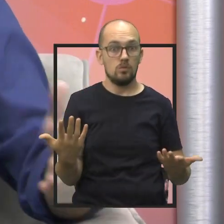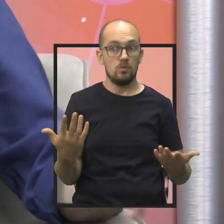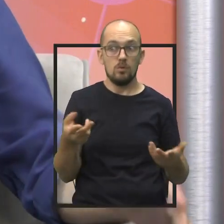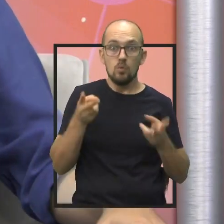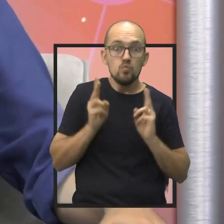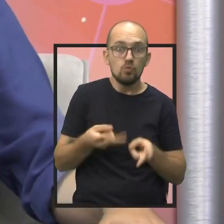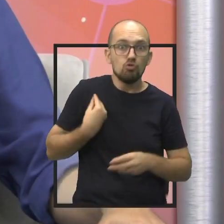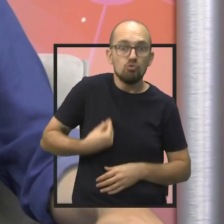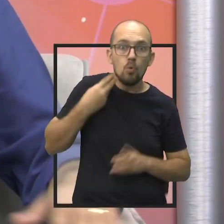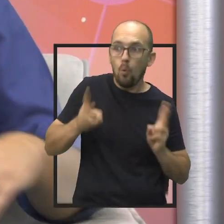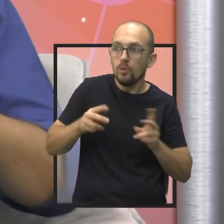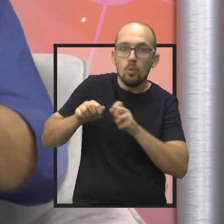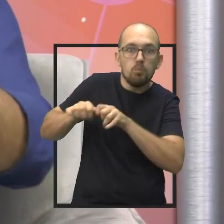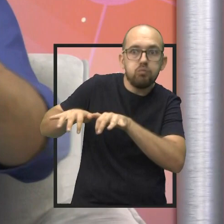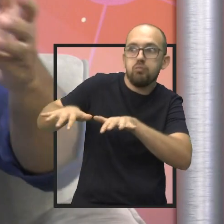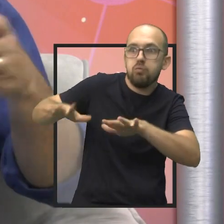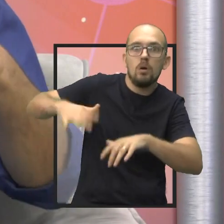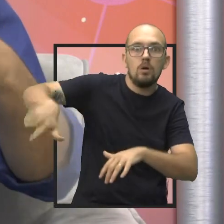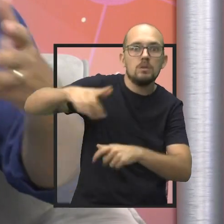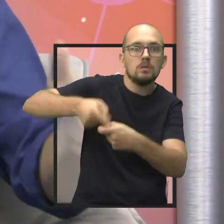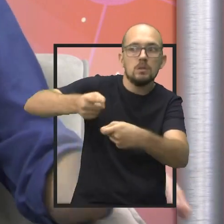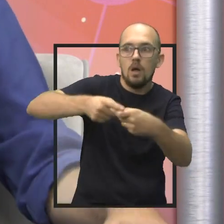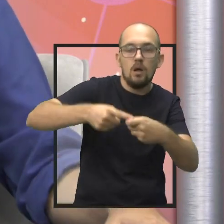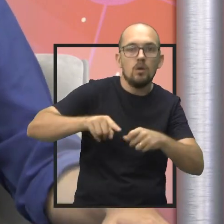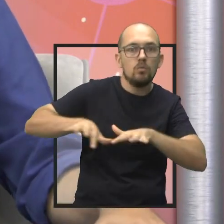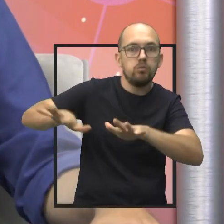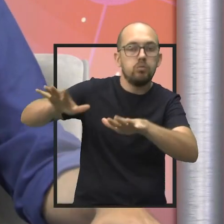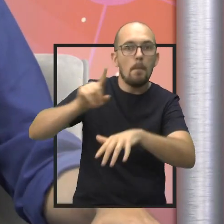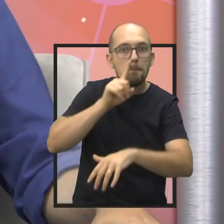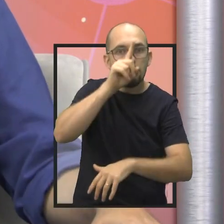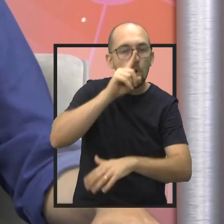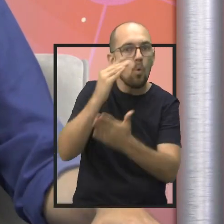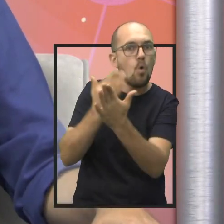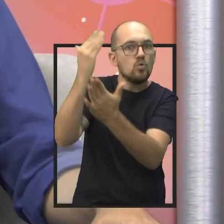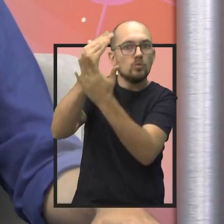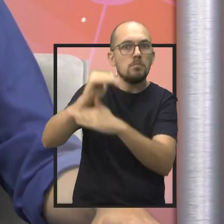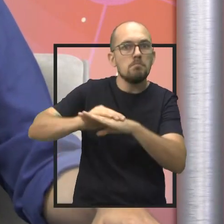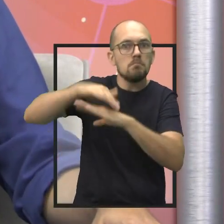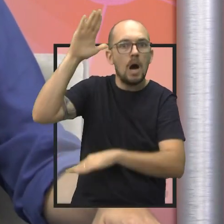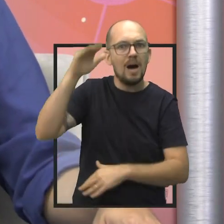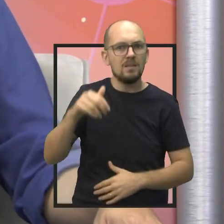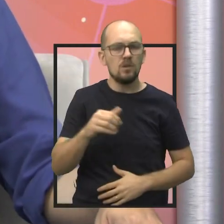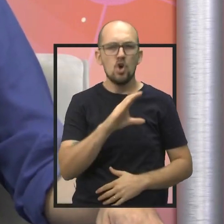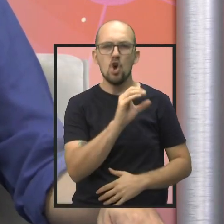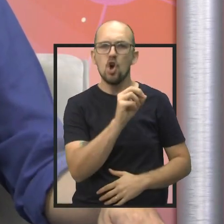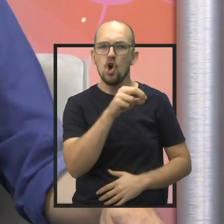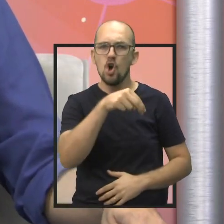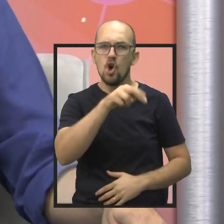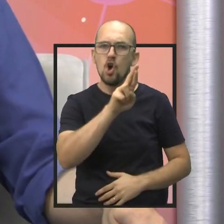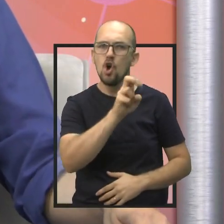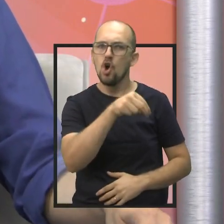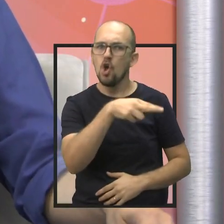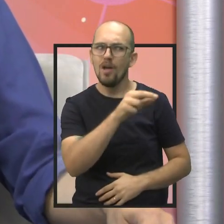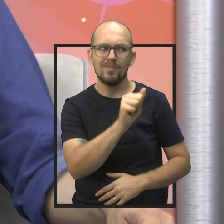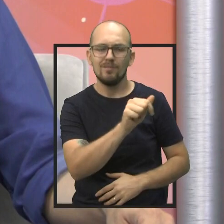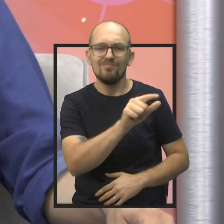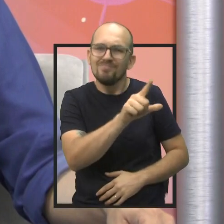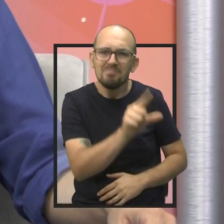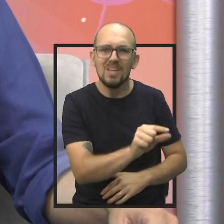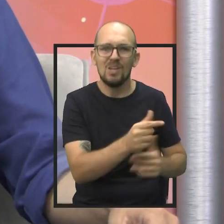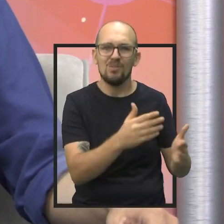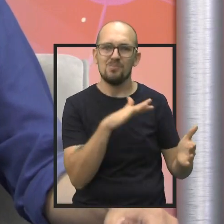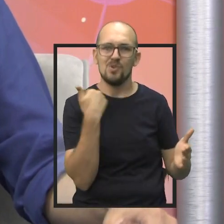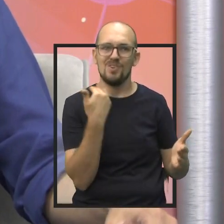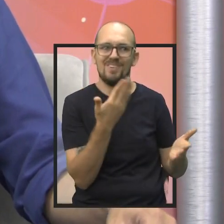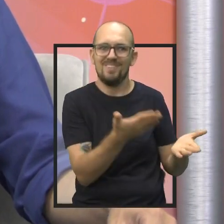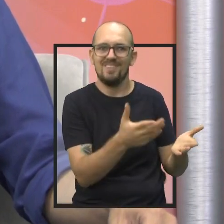continua circulando na nossa região, no nosso país. Então nós temos outras doenças que têm uma mortalidade maior